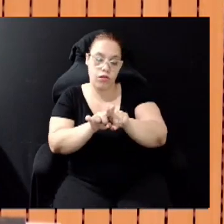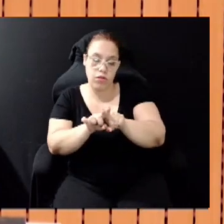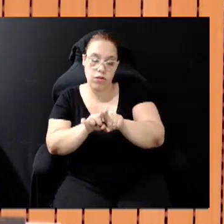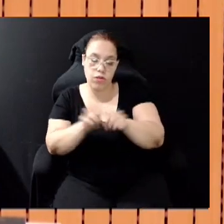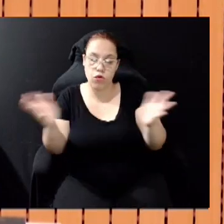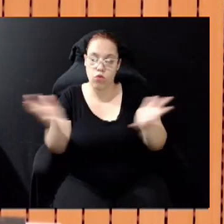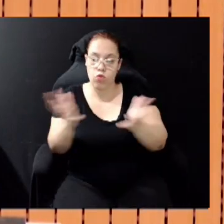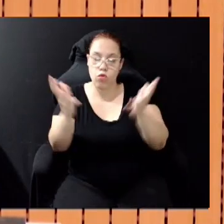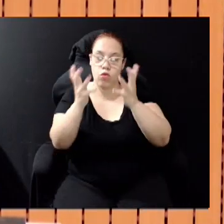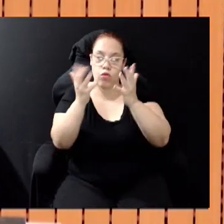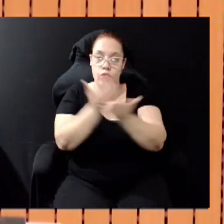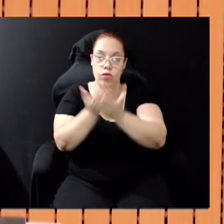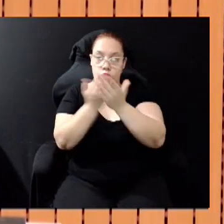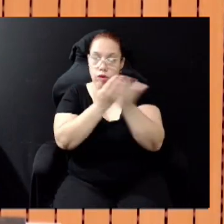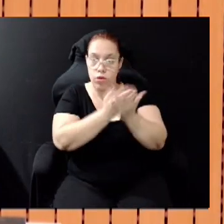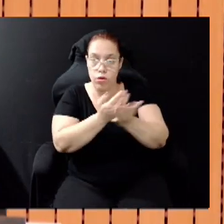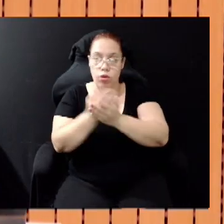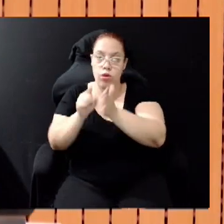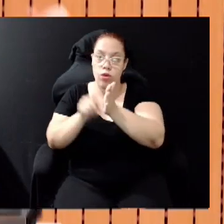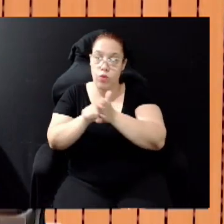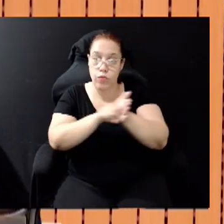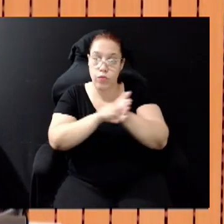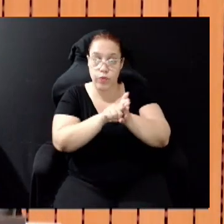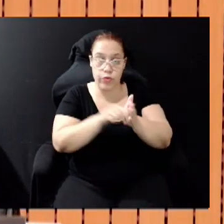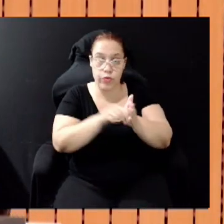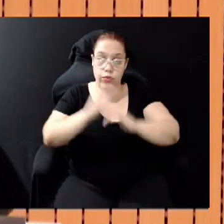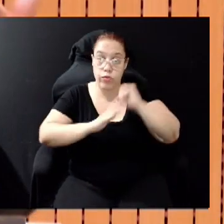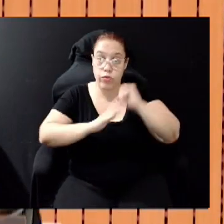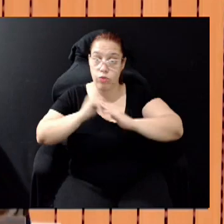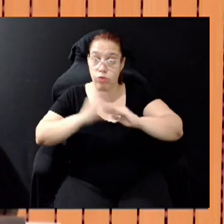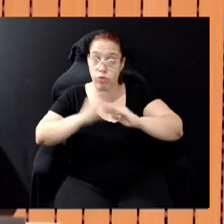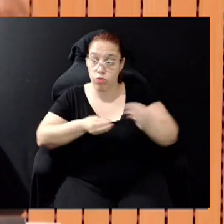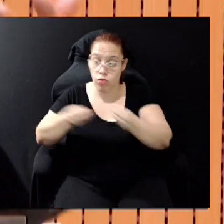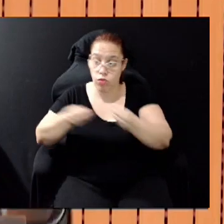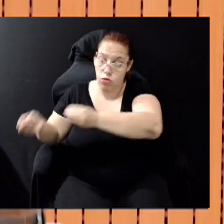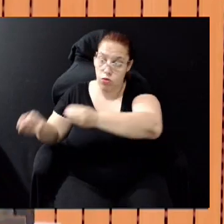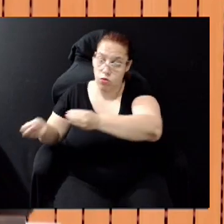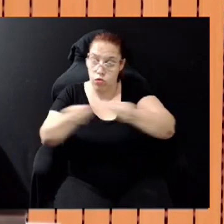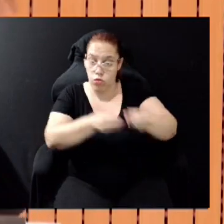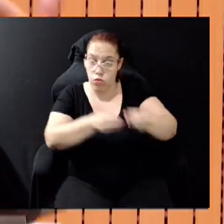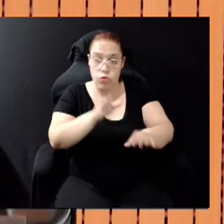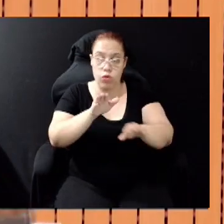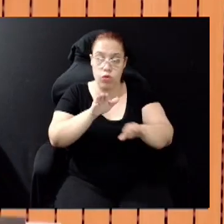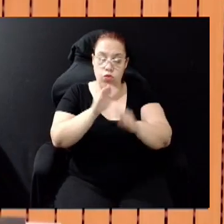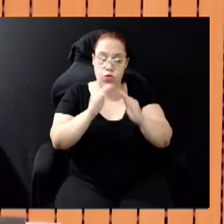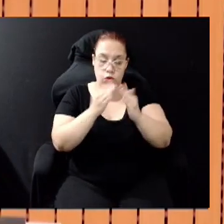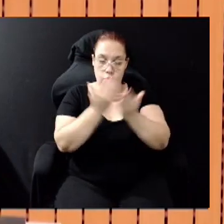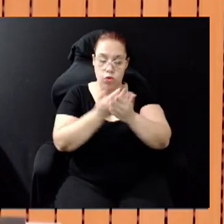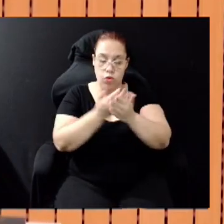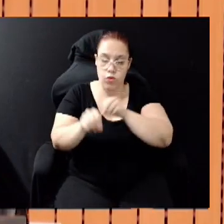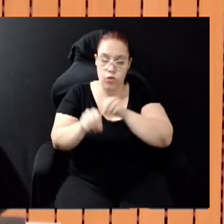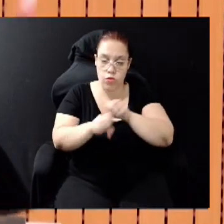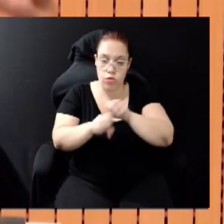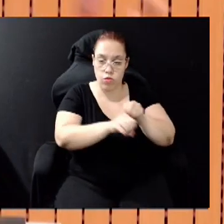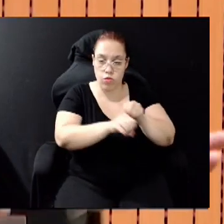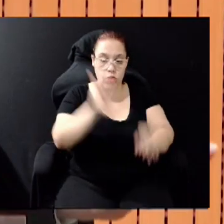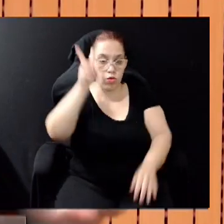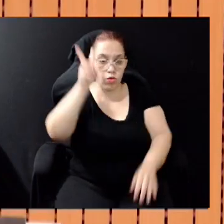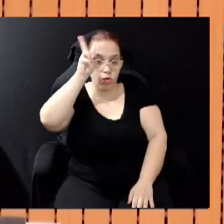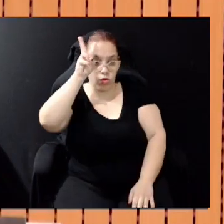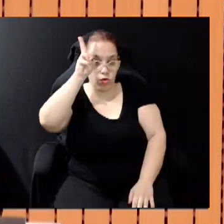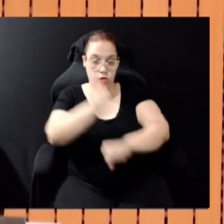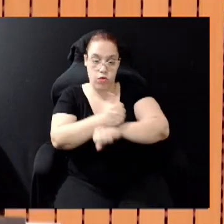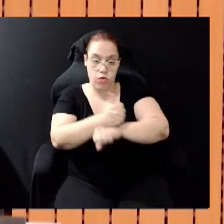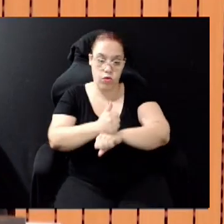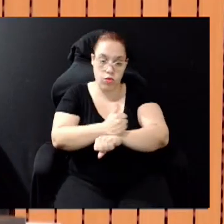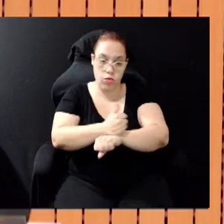estudos e pesquisas nessa área, levando para esses ambientes escolas, pesquisadores, historiadores, que podem ajudar